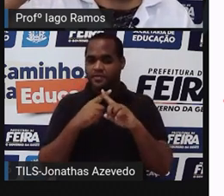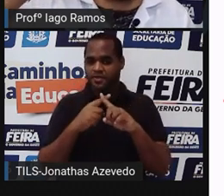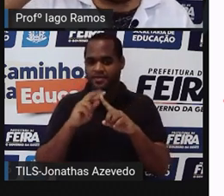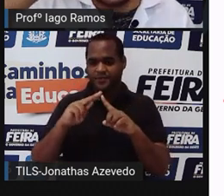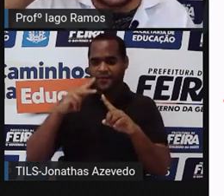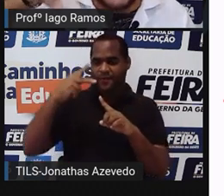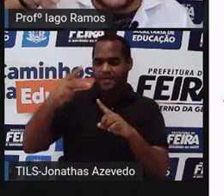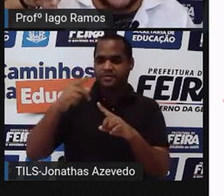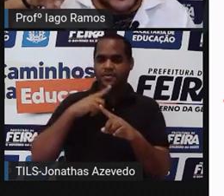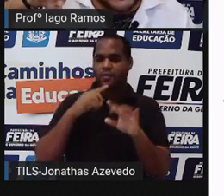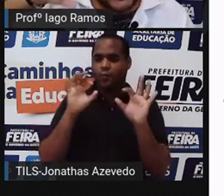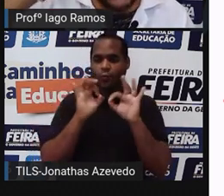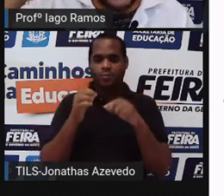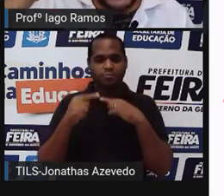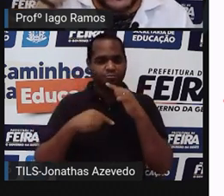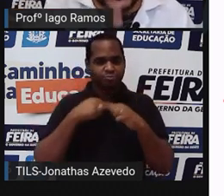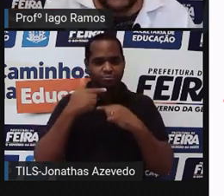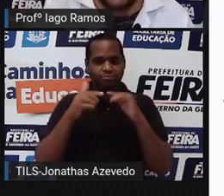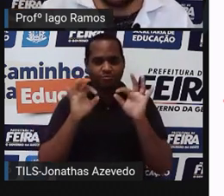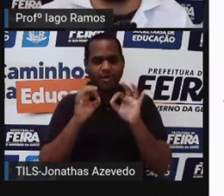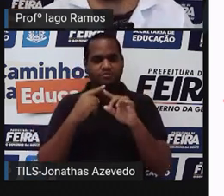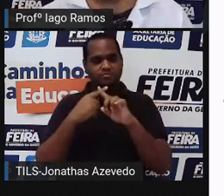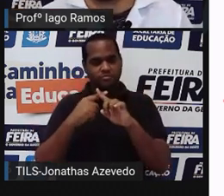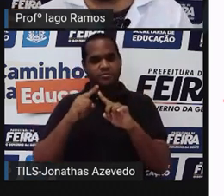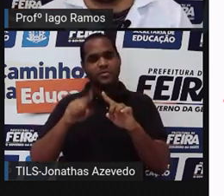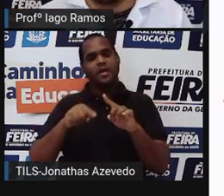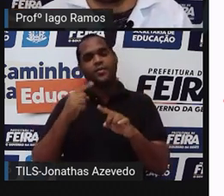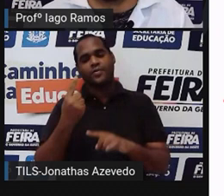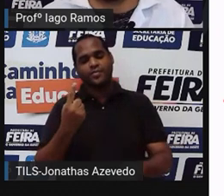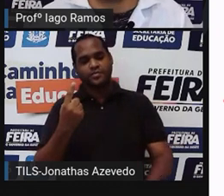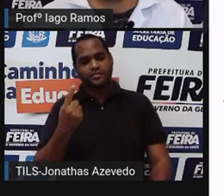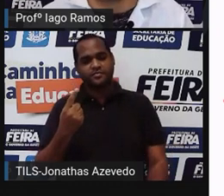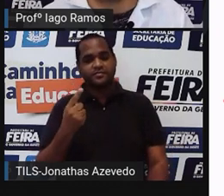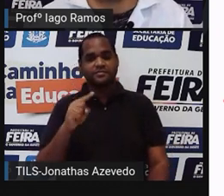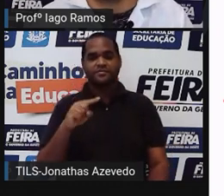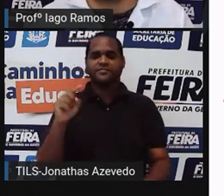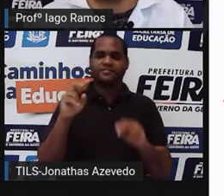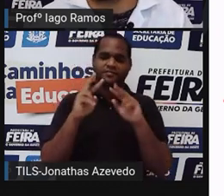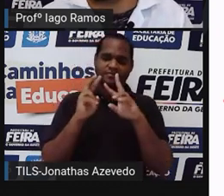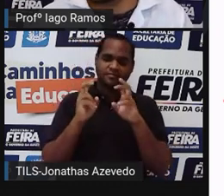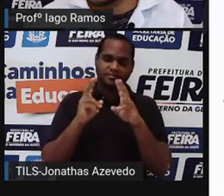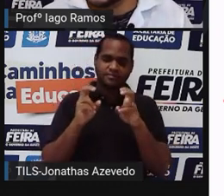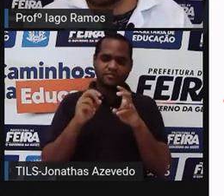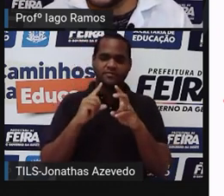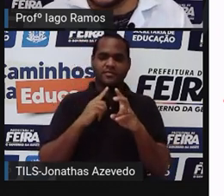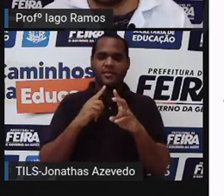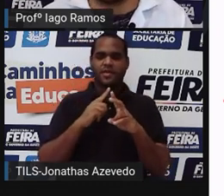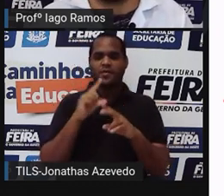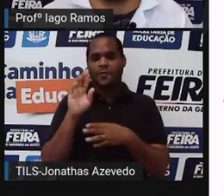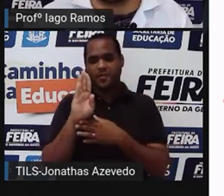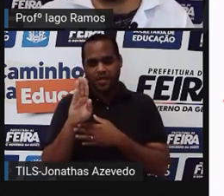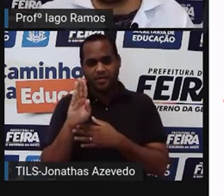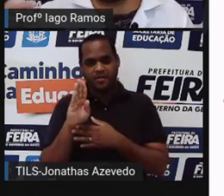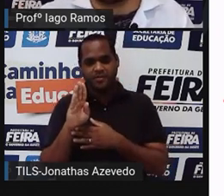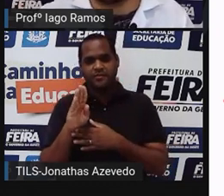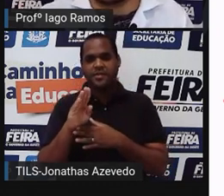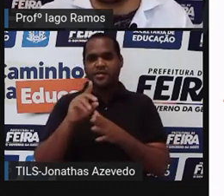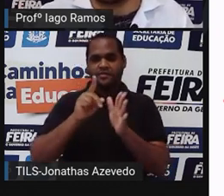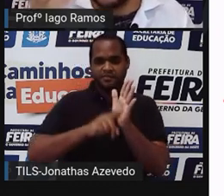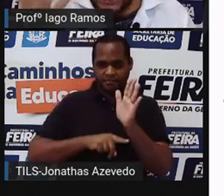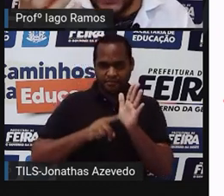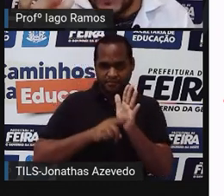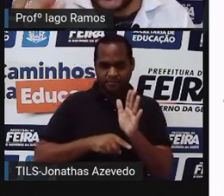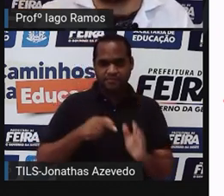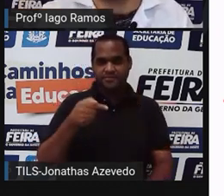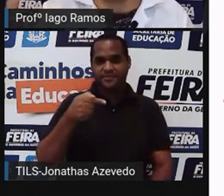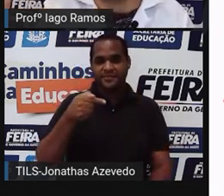tá? Se não tem nada na frente dele multiplicando, é 1. O termo, o coeficiente B é o que acompanha o termo linear,